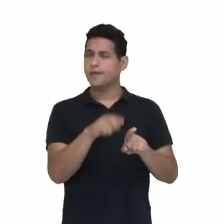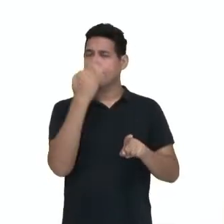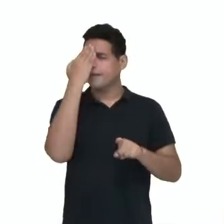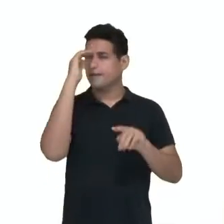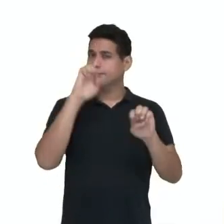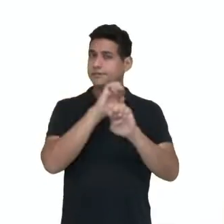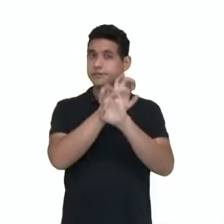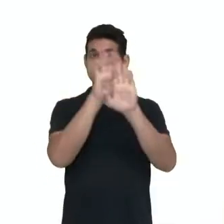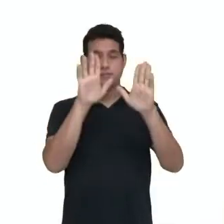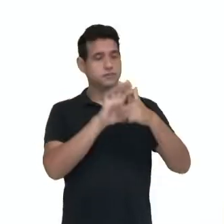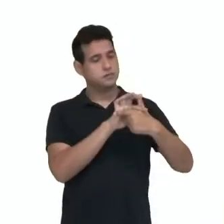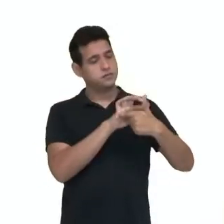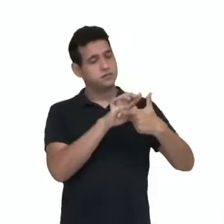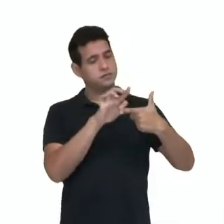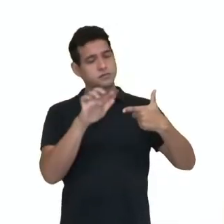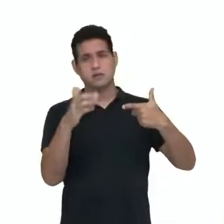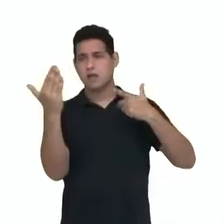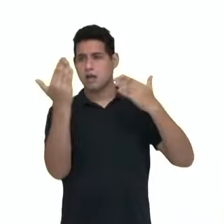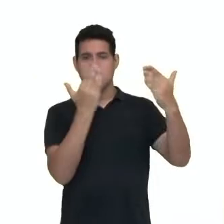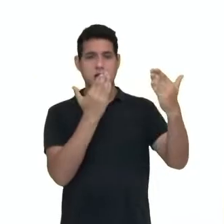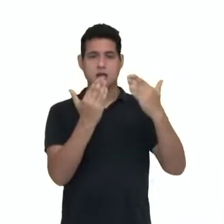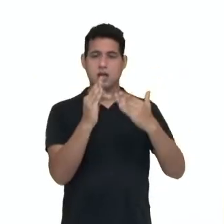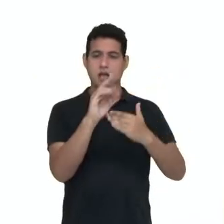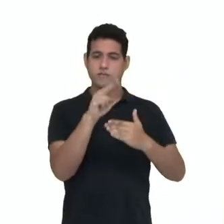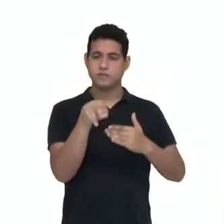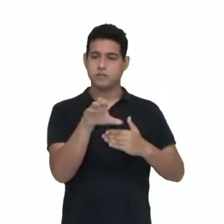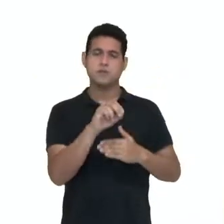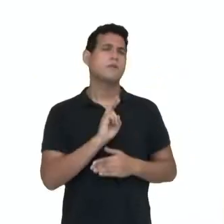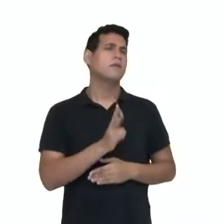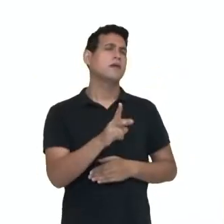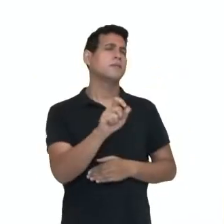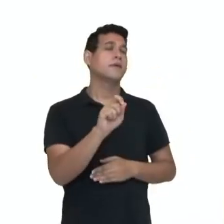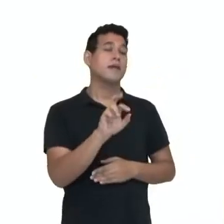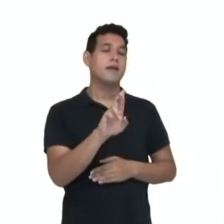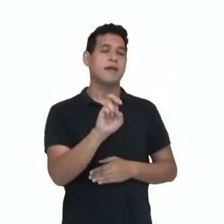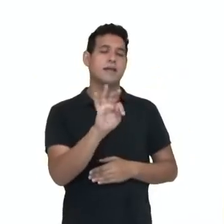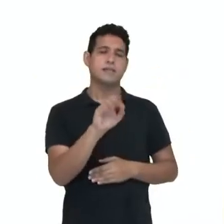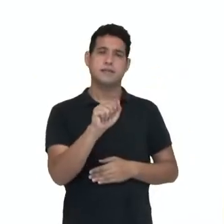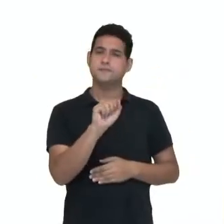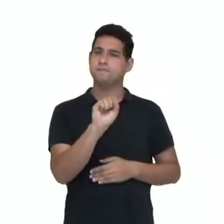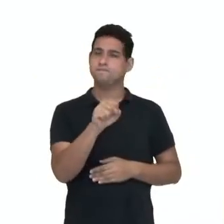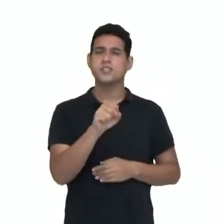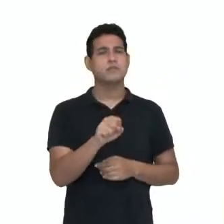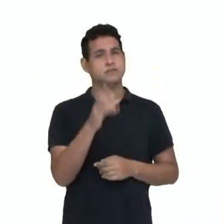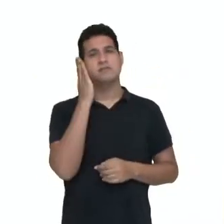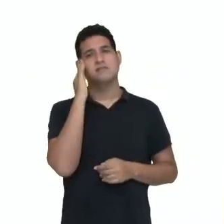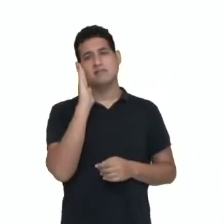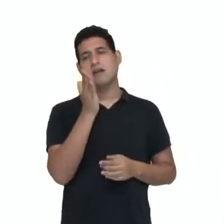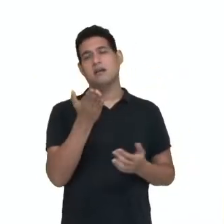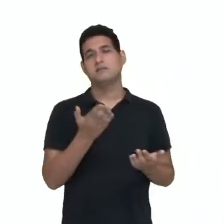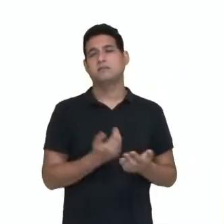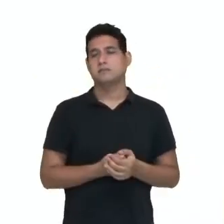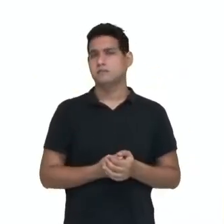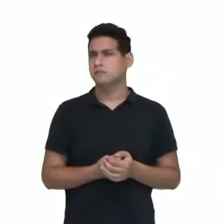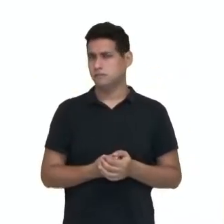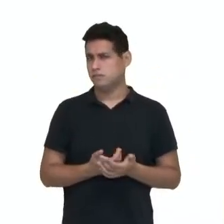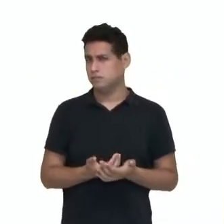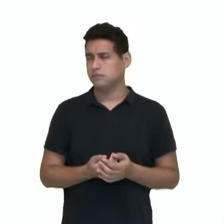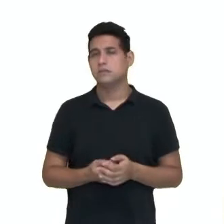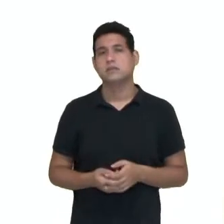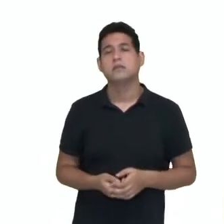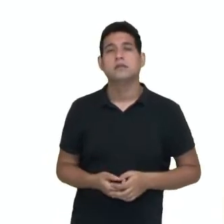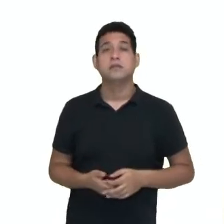que o gráfico associado a uma função afim é sempre uma reta. Você já sabe disso? Já sabe,